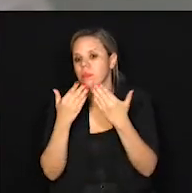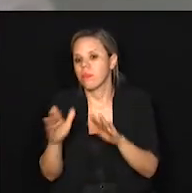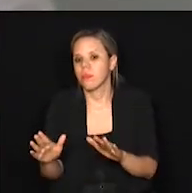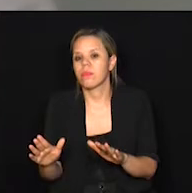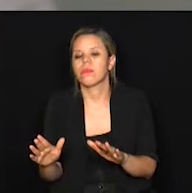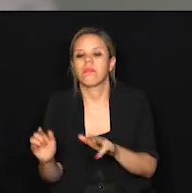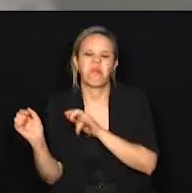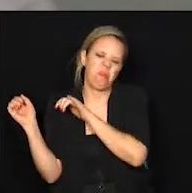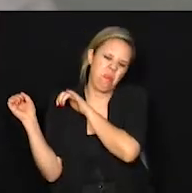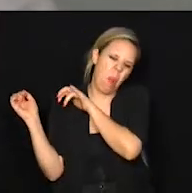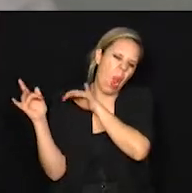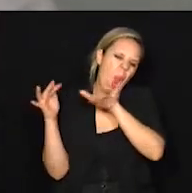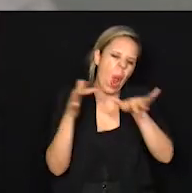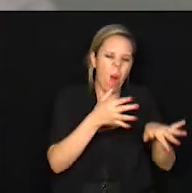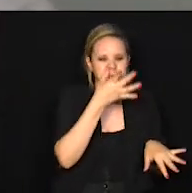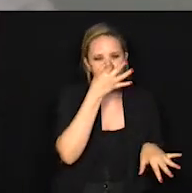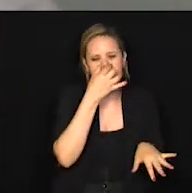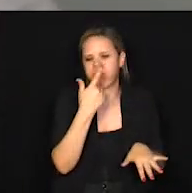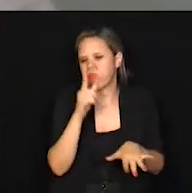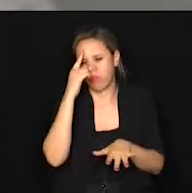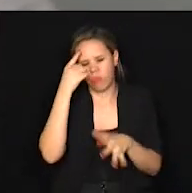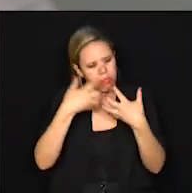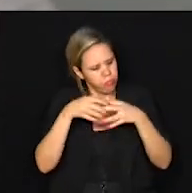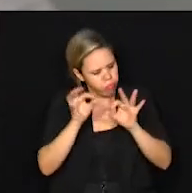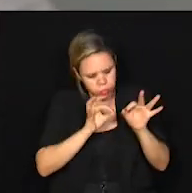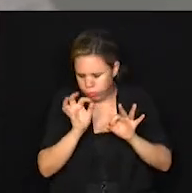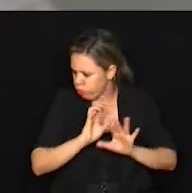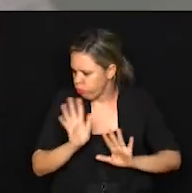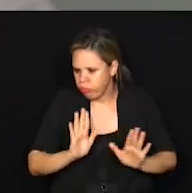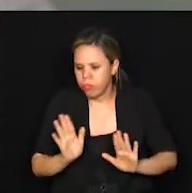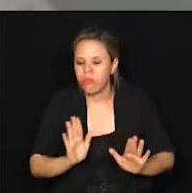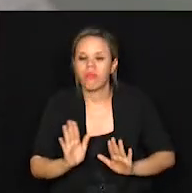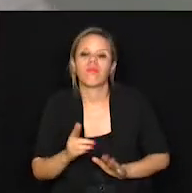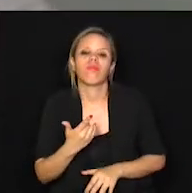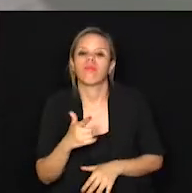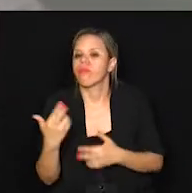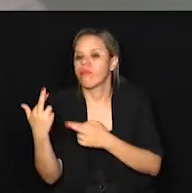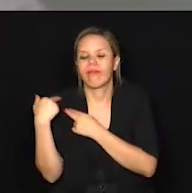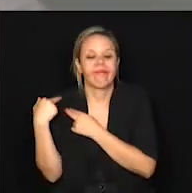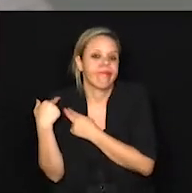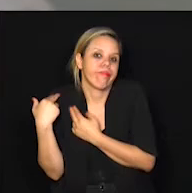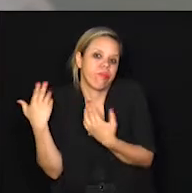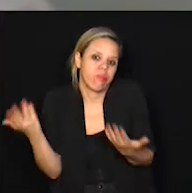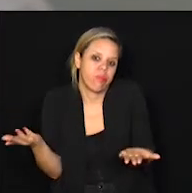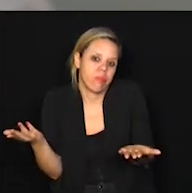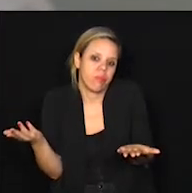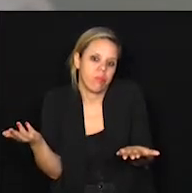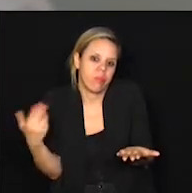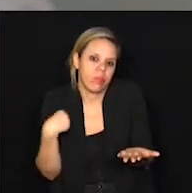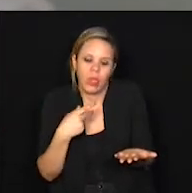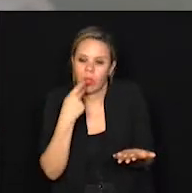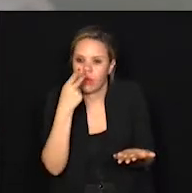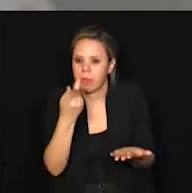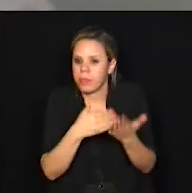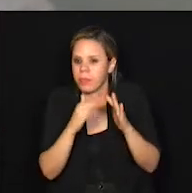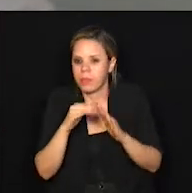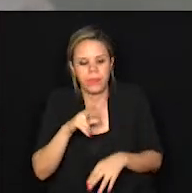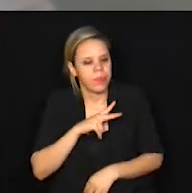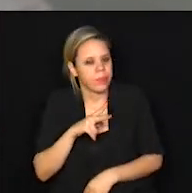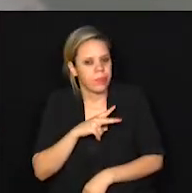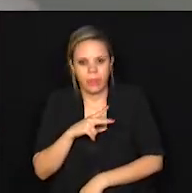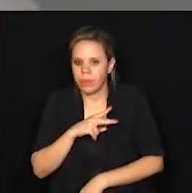violados. Dentro da região Noroeste, nós chegamos a fazer uma reunião com o pessoal da educação,